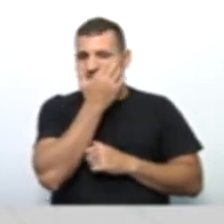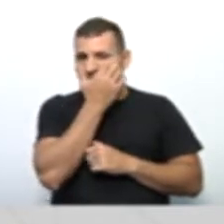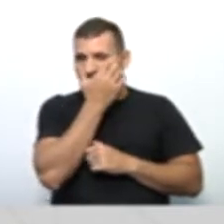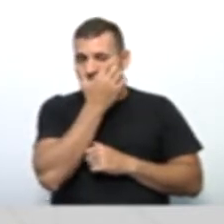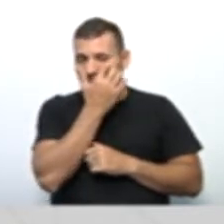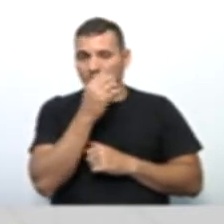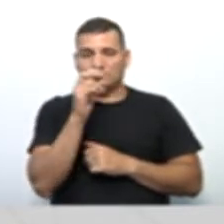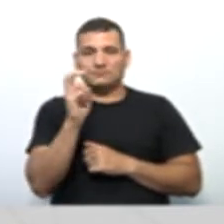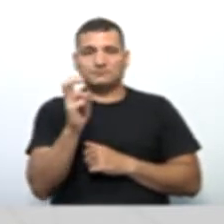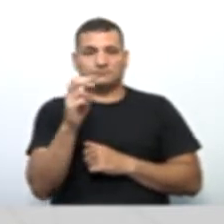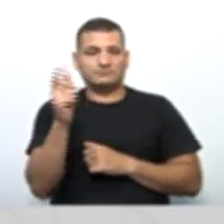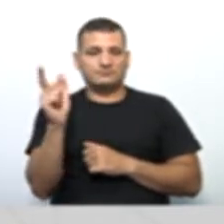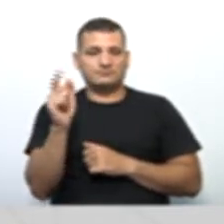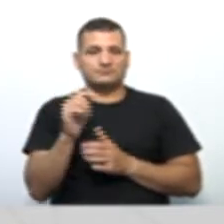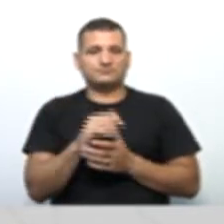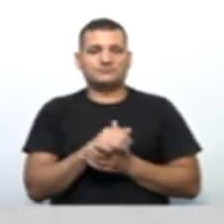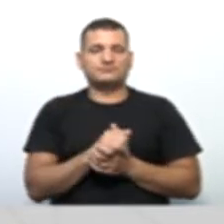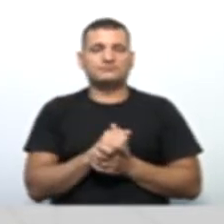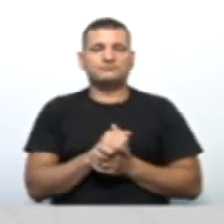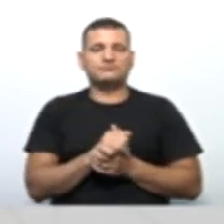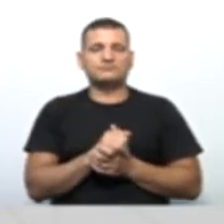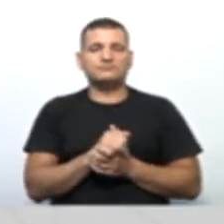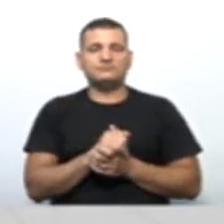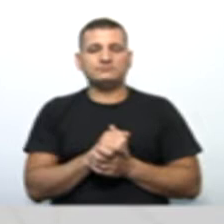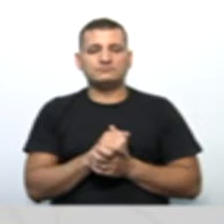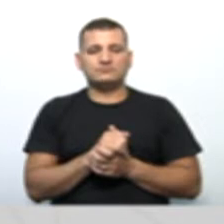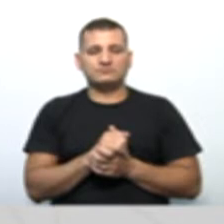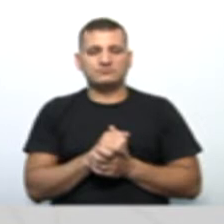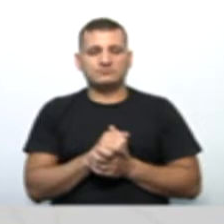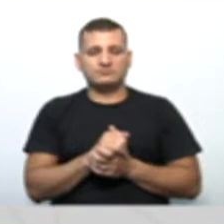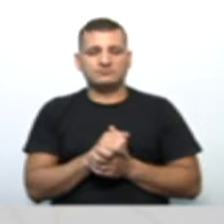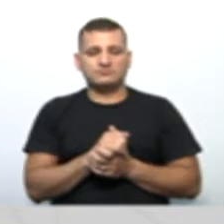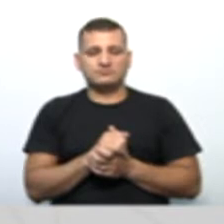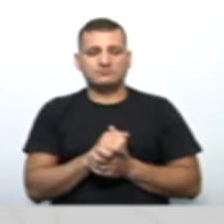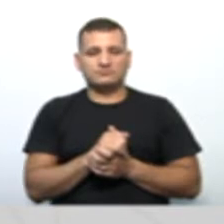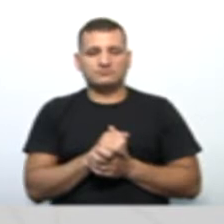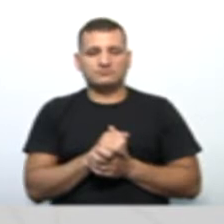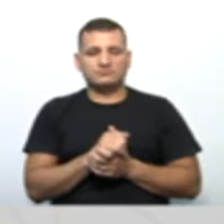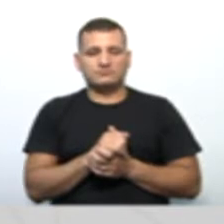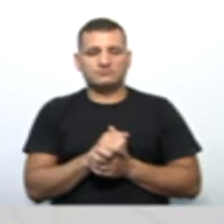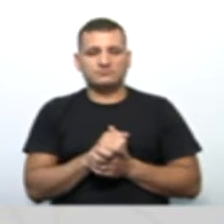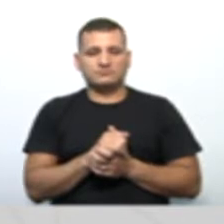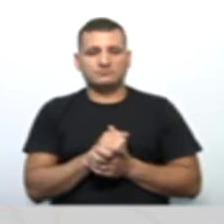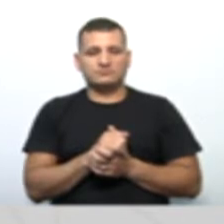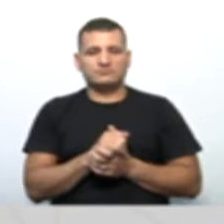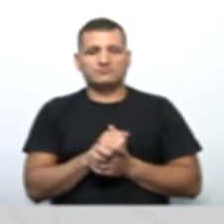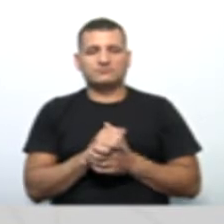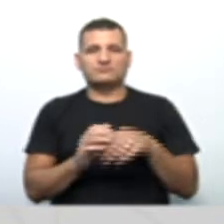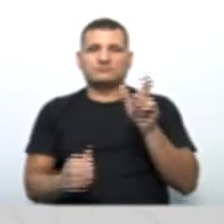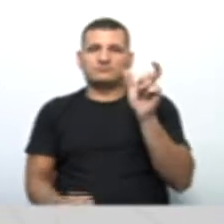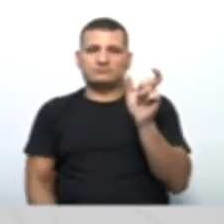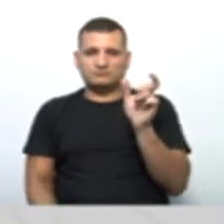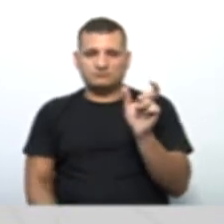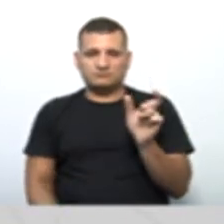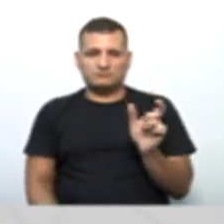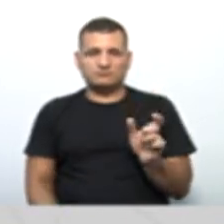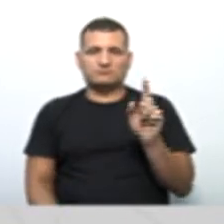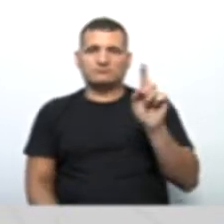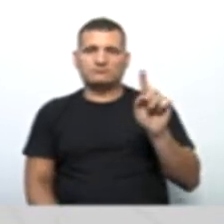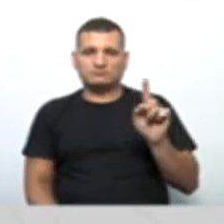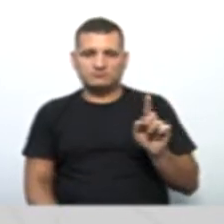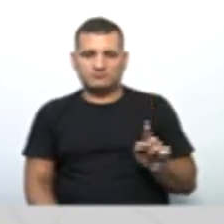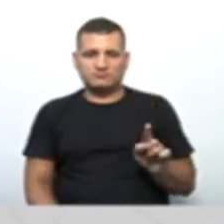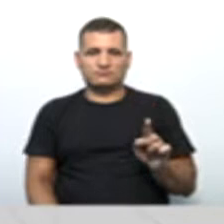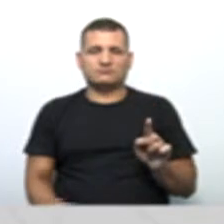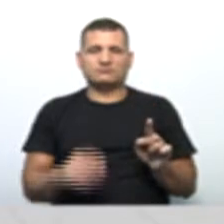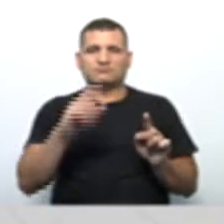reformulação logotipo é quase igual à que só que lidam invertida nos processos né as guias navegação a imagem